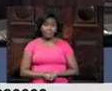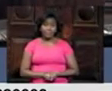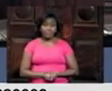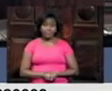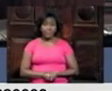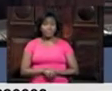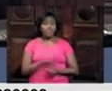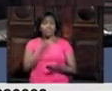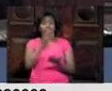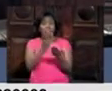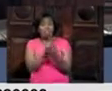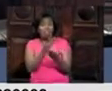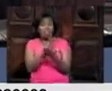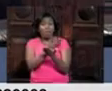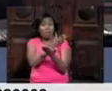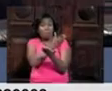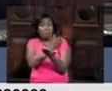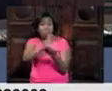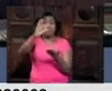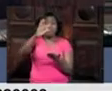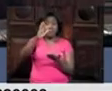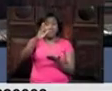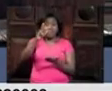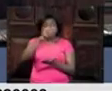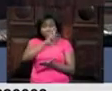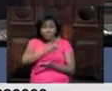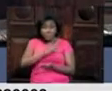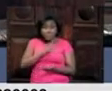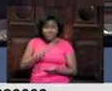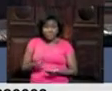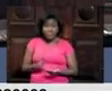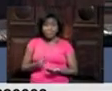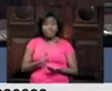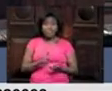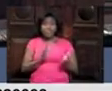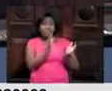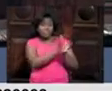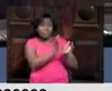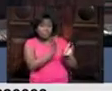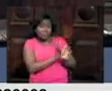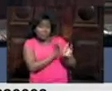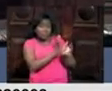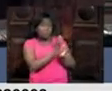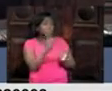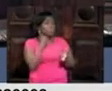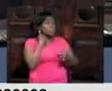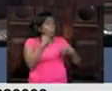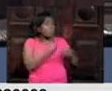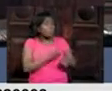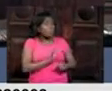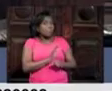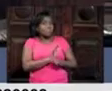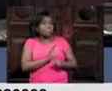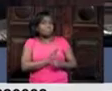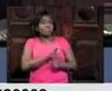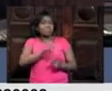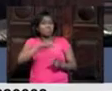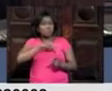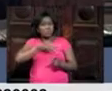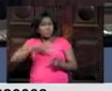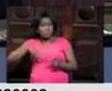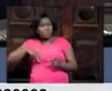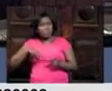do golpe de Estado parlamentar, midiático, e apoiado por setores do Poder Judiciário, apoiado por setores do Ministério Público, que aconteceu